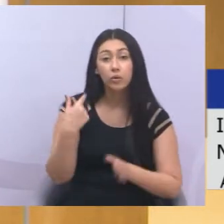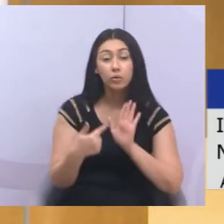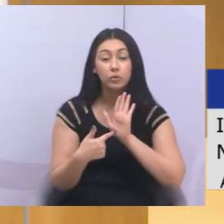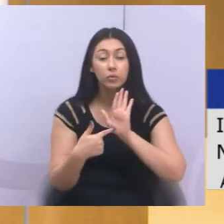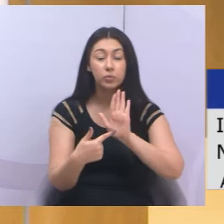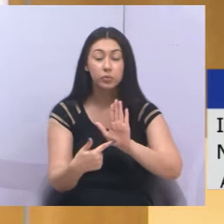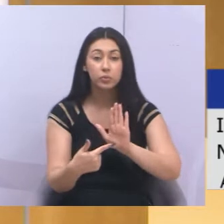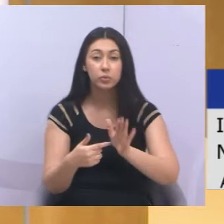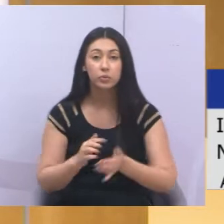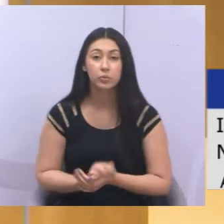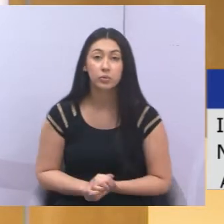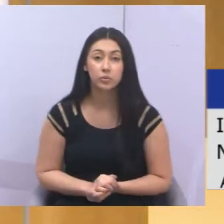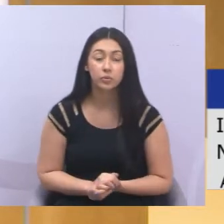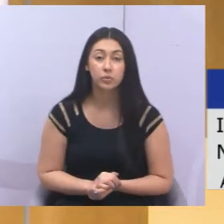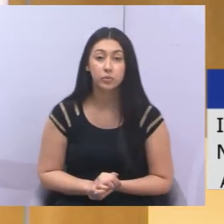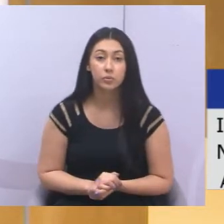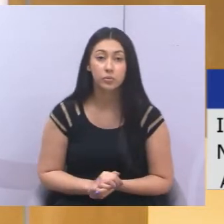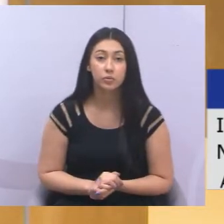coloca.